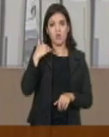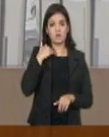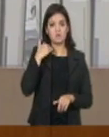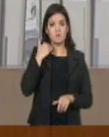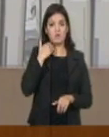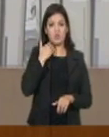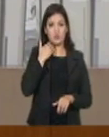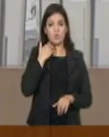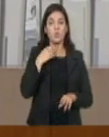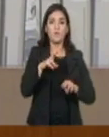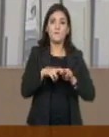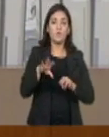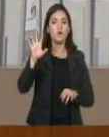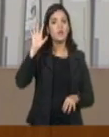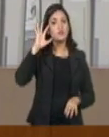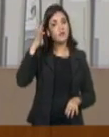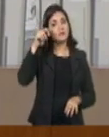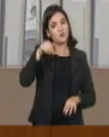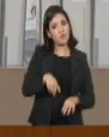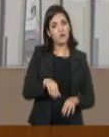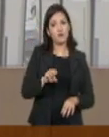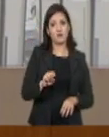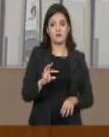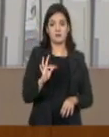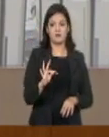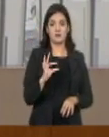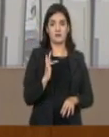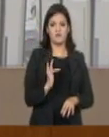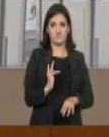por decisão deste Supremo Tribunal Federal.